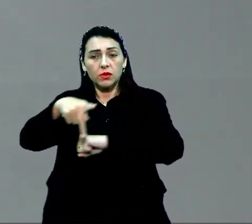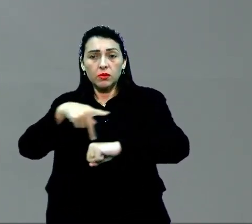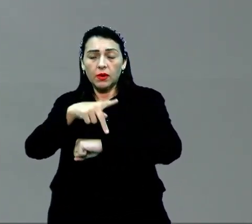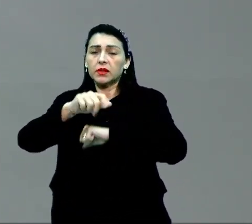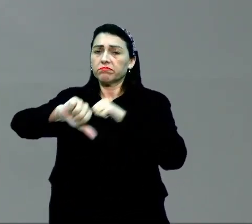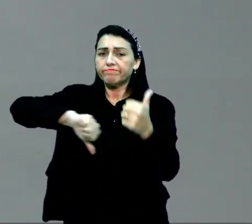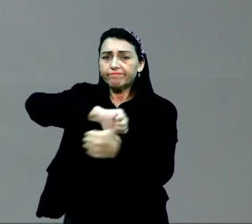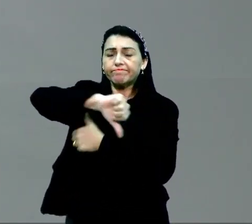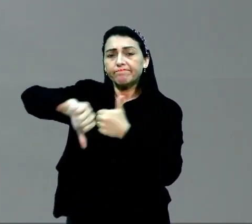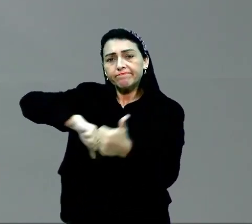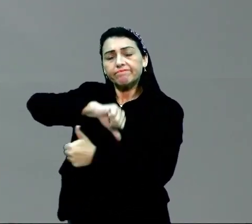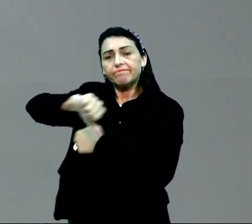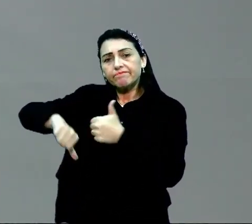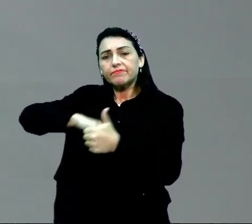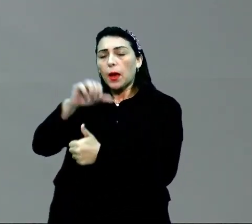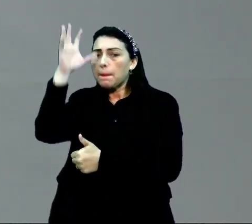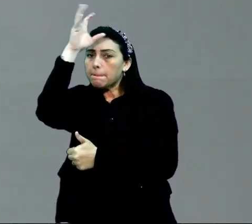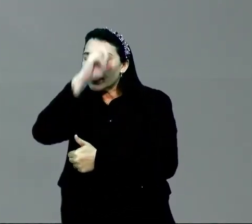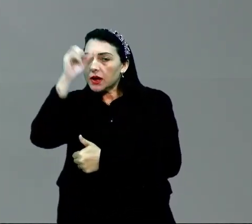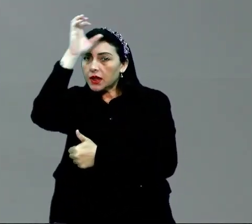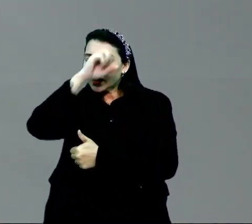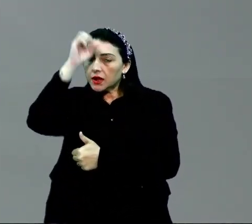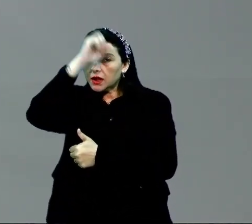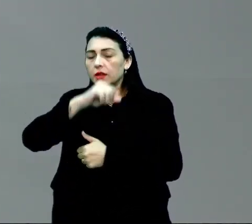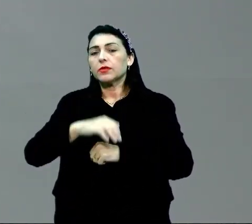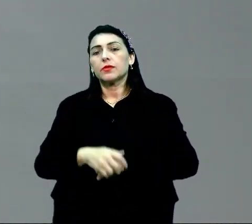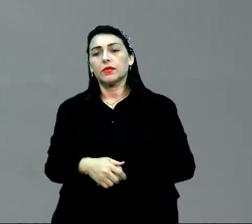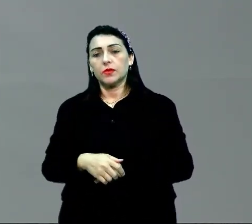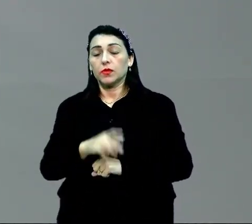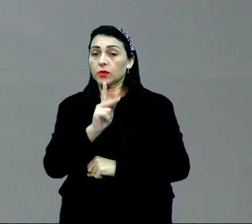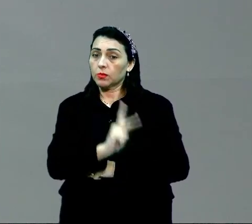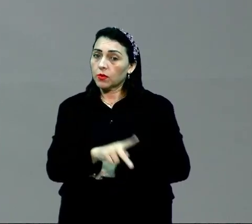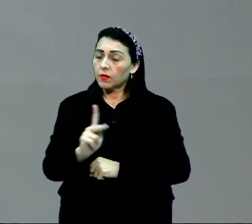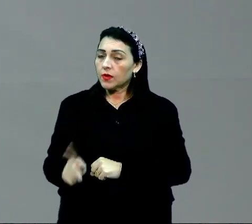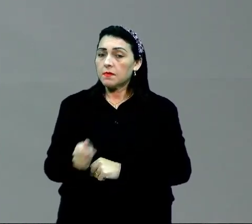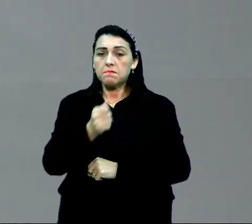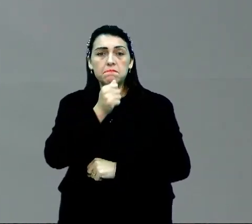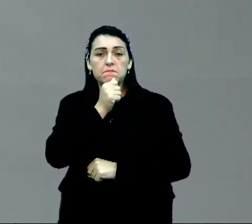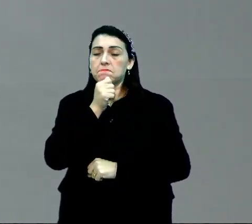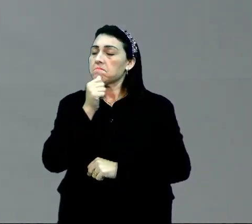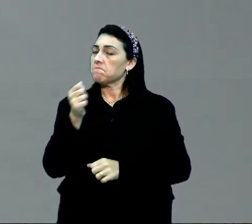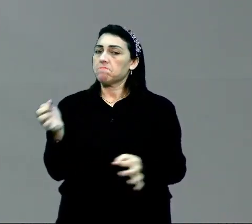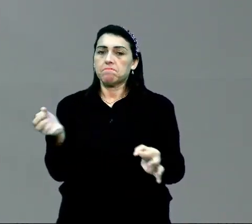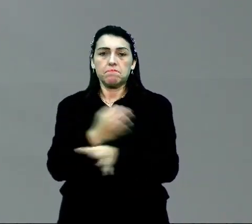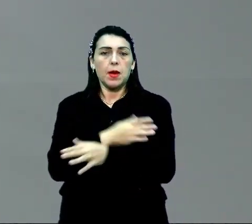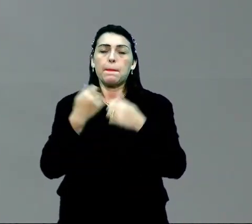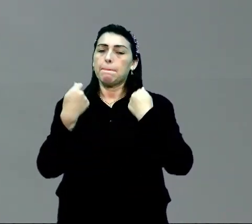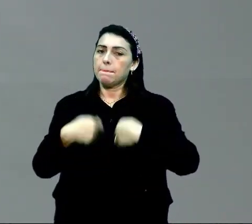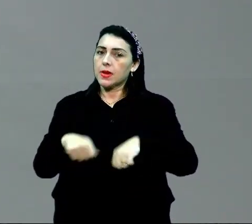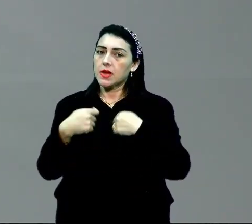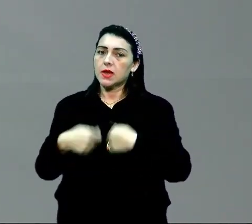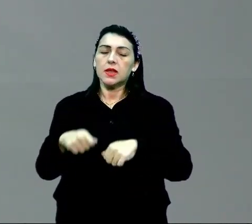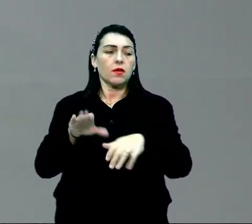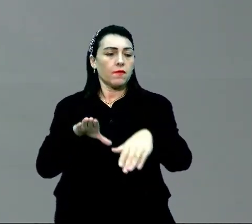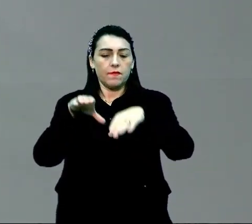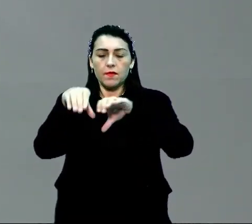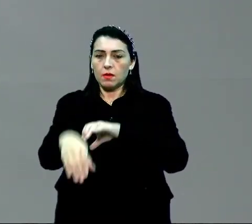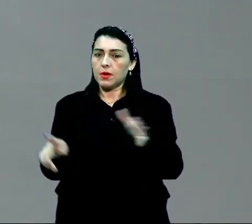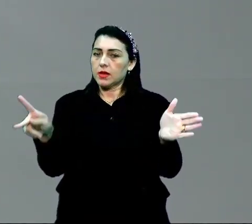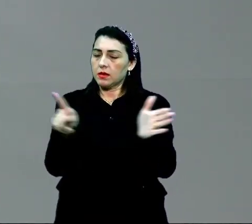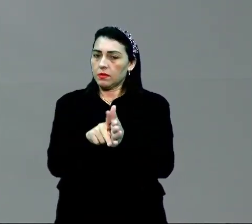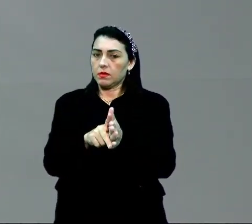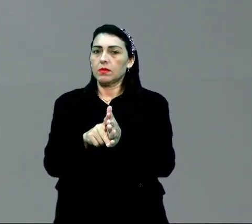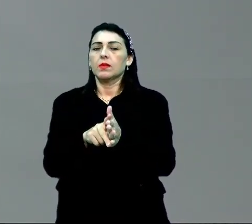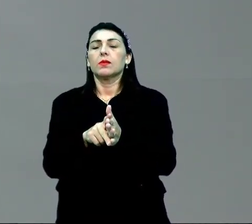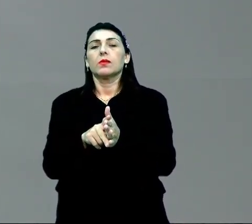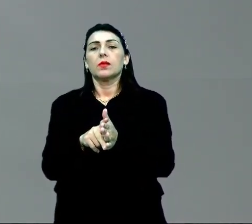constante transformação, nós estamos aprendendo a lidar com isso. Os professores ainda não estão preparados, precisa-se de uma formação específica